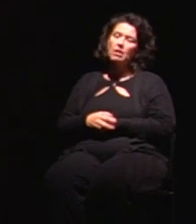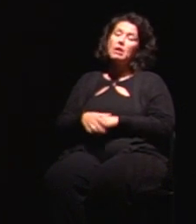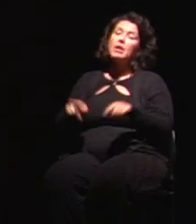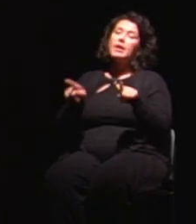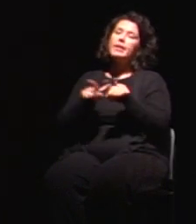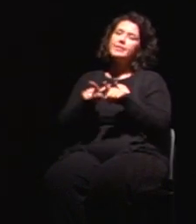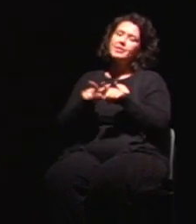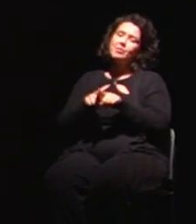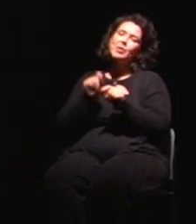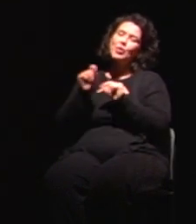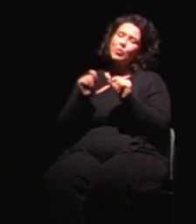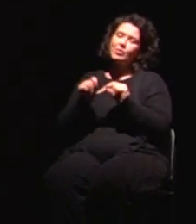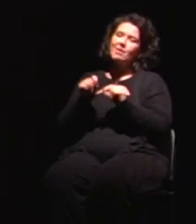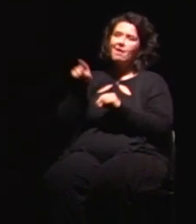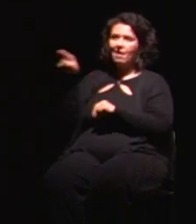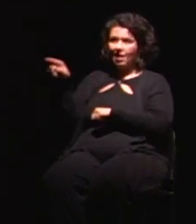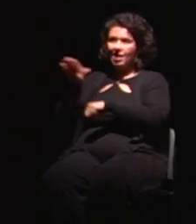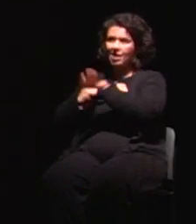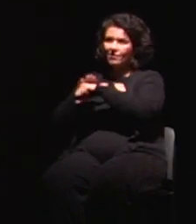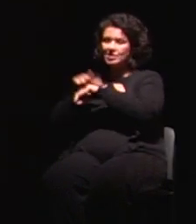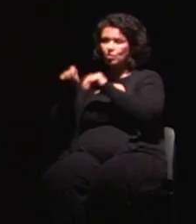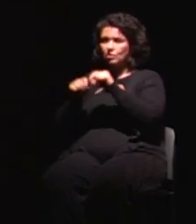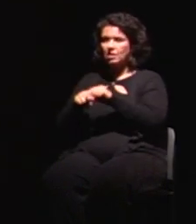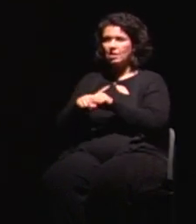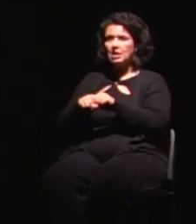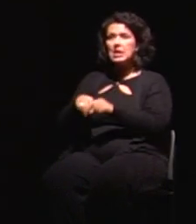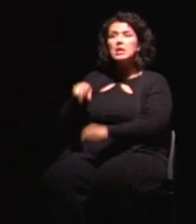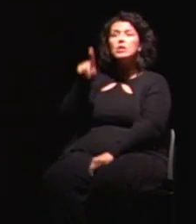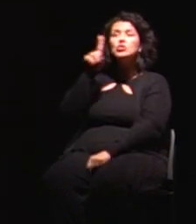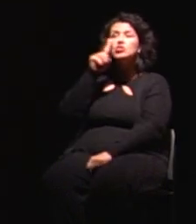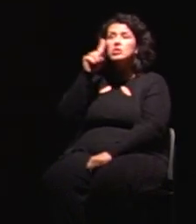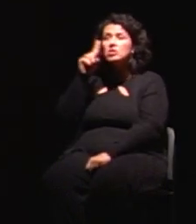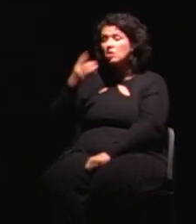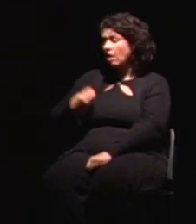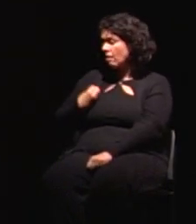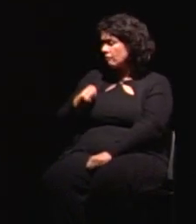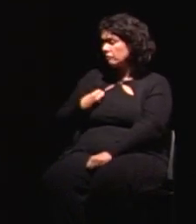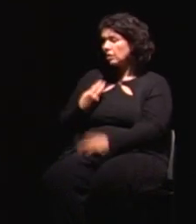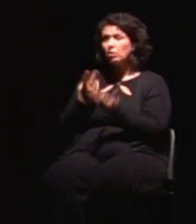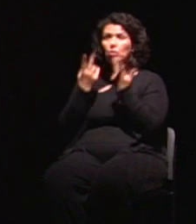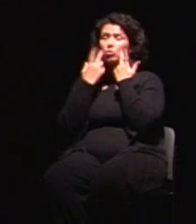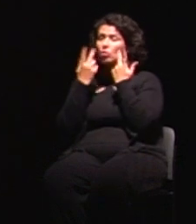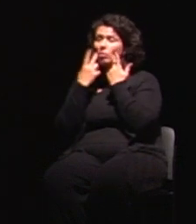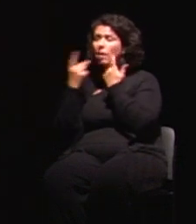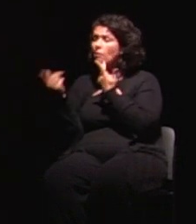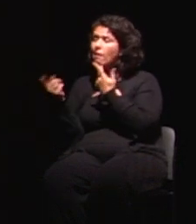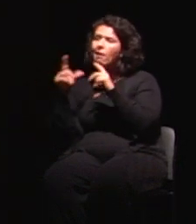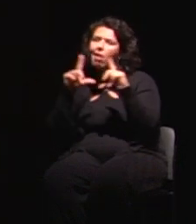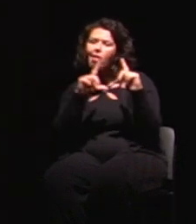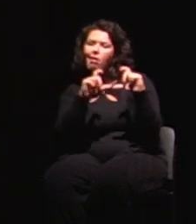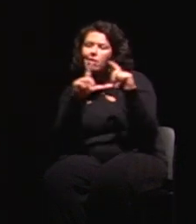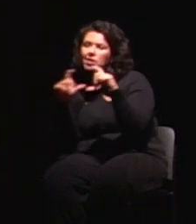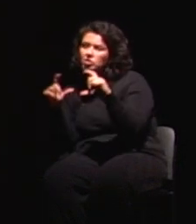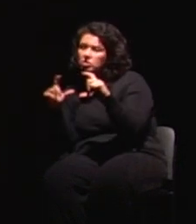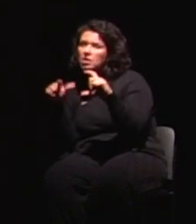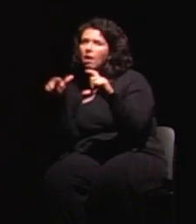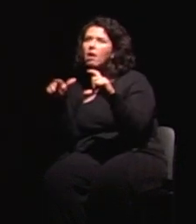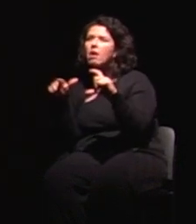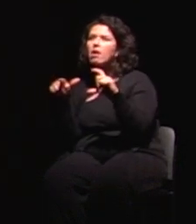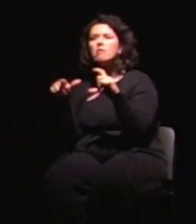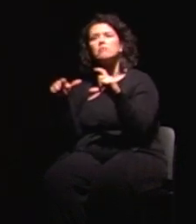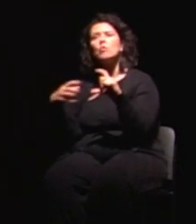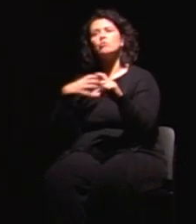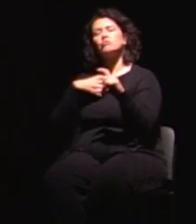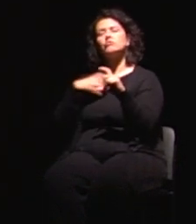desse registro do cotidiano, do doméstico e daquilo que é comum, como também, né, um espaço de resistência, principalmente nesse momento da